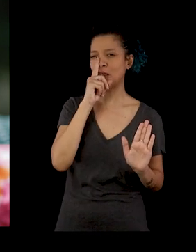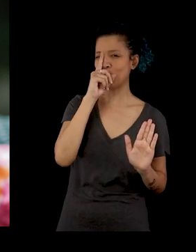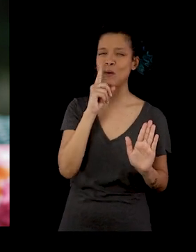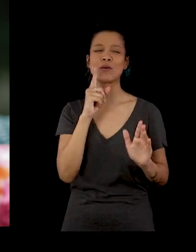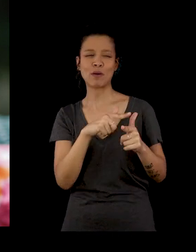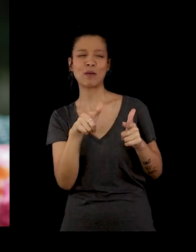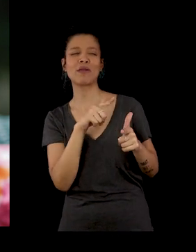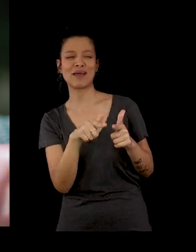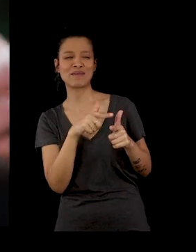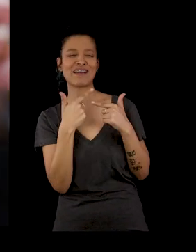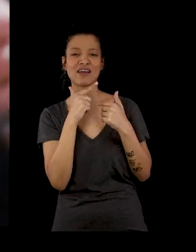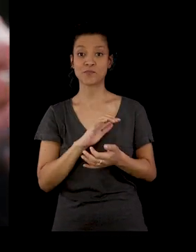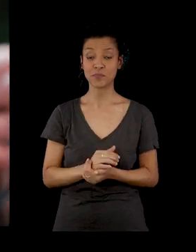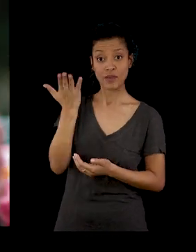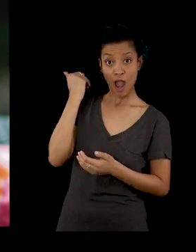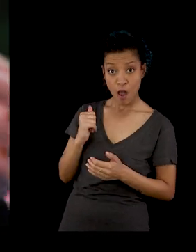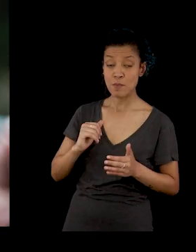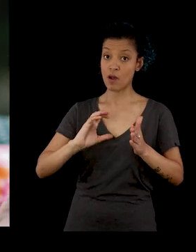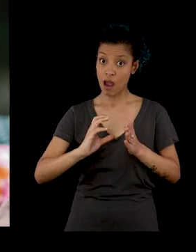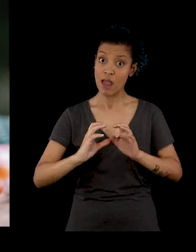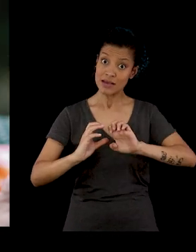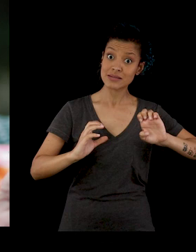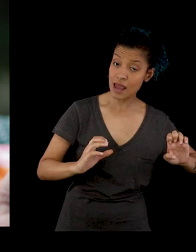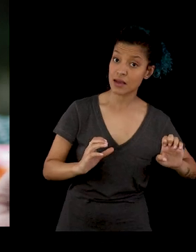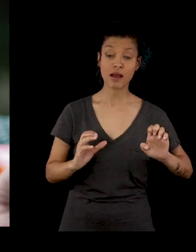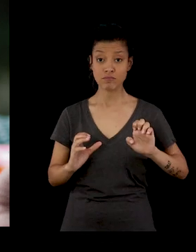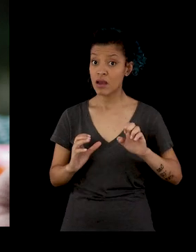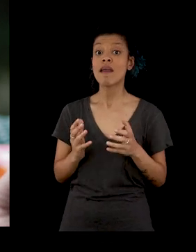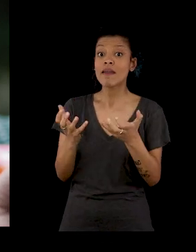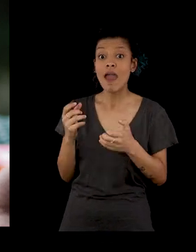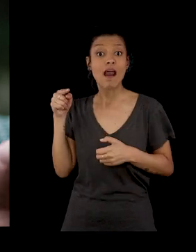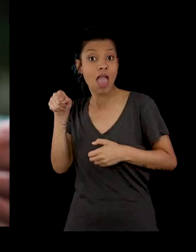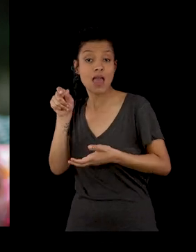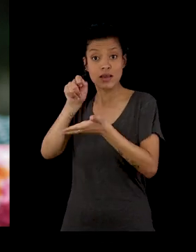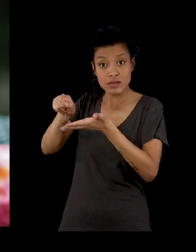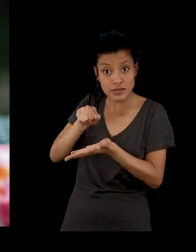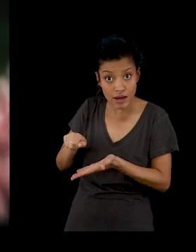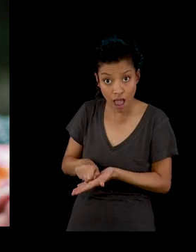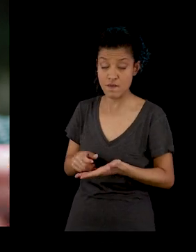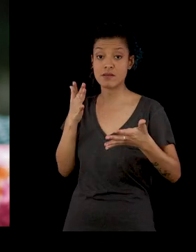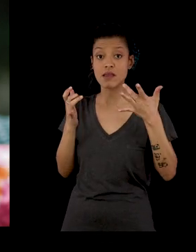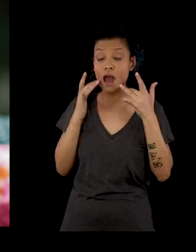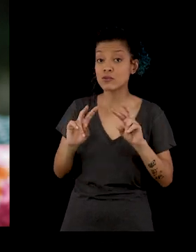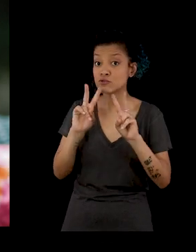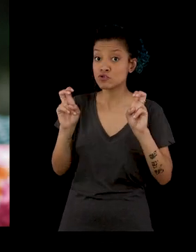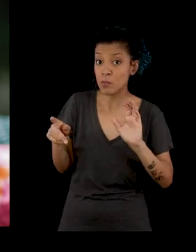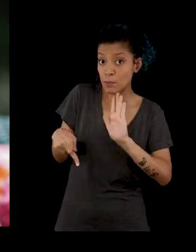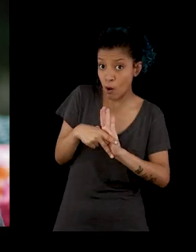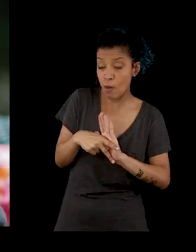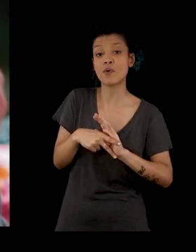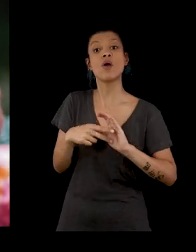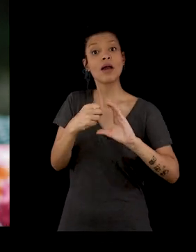fizesse peças sobre os aspectos brasileiros que a gente levava em consideração, ou seja, a modernidade,